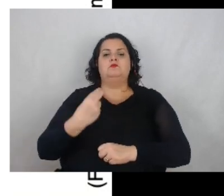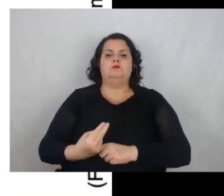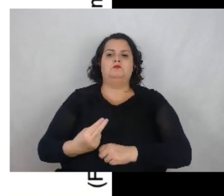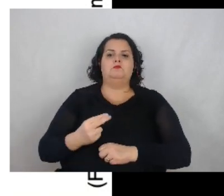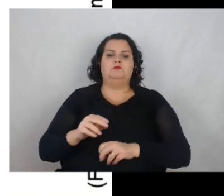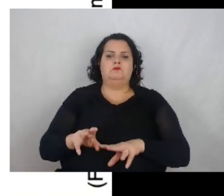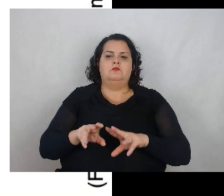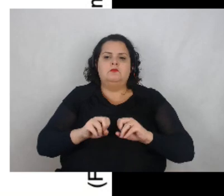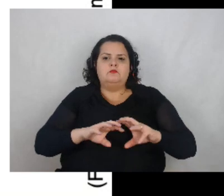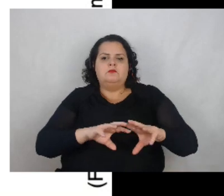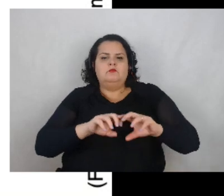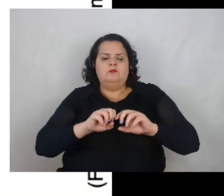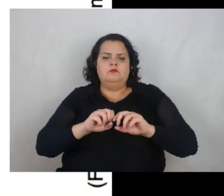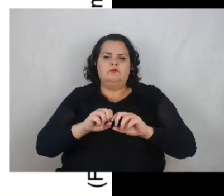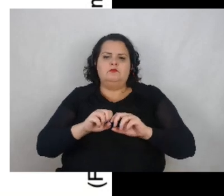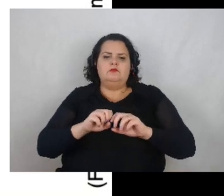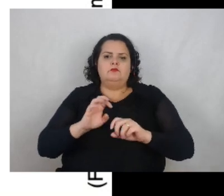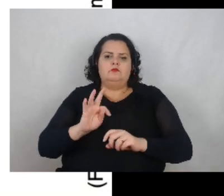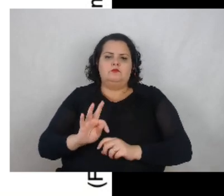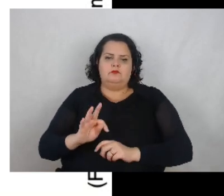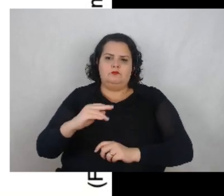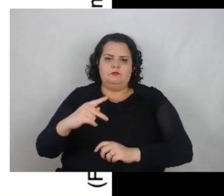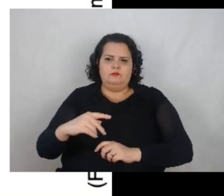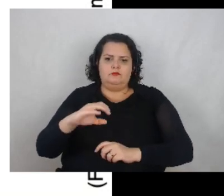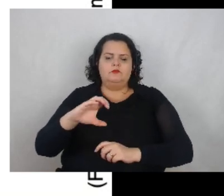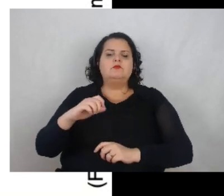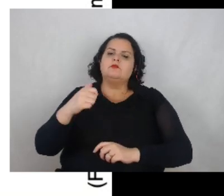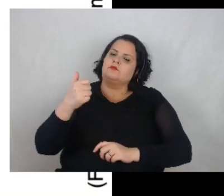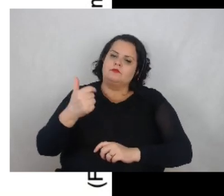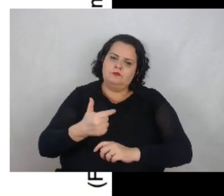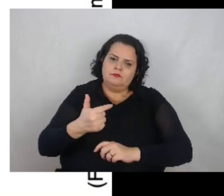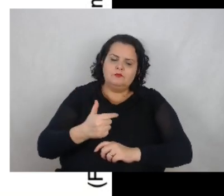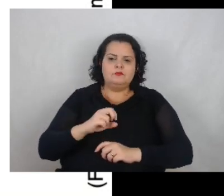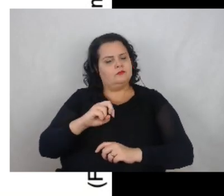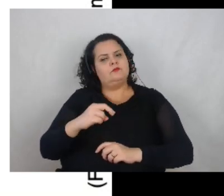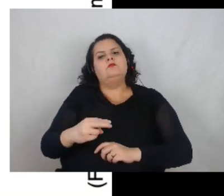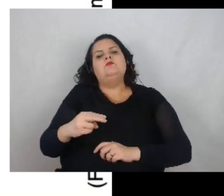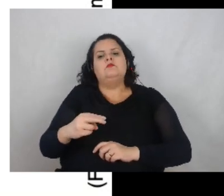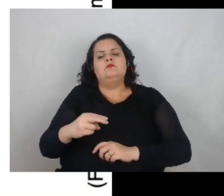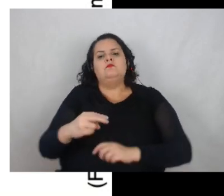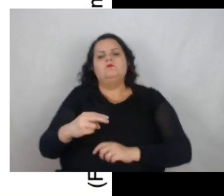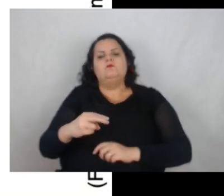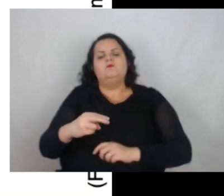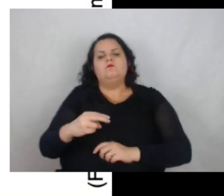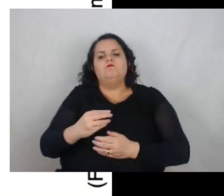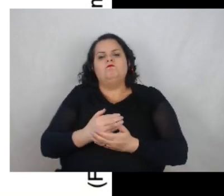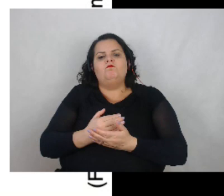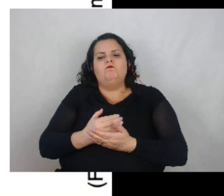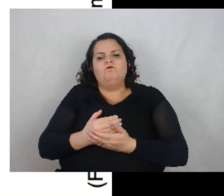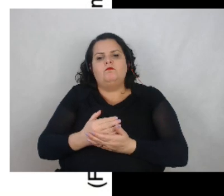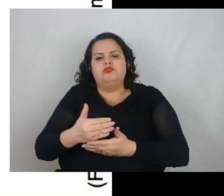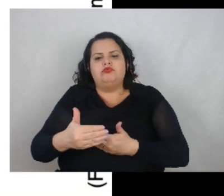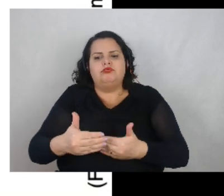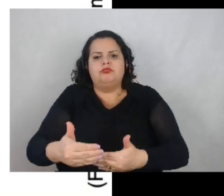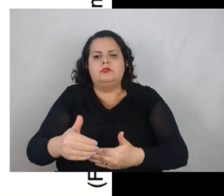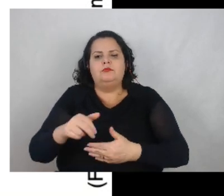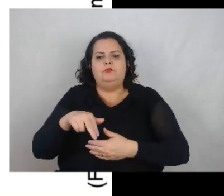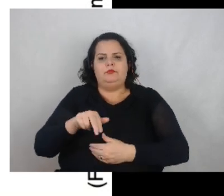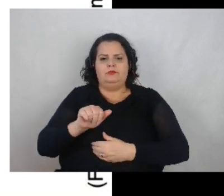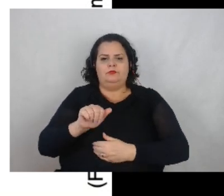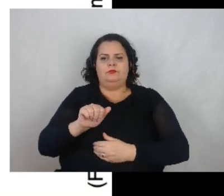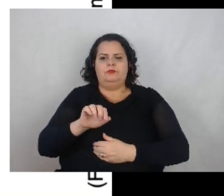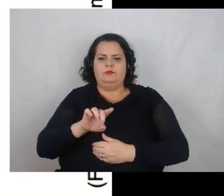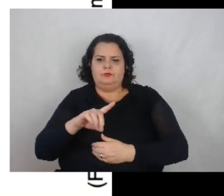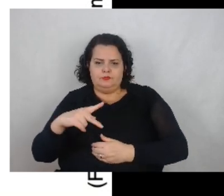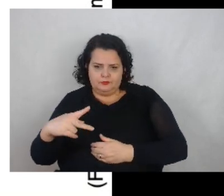receptores TP6 e através de ativação pelo NADP e bloqueio da tetrandina, isso pode